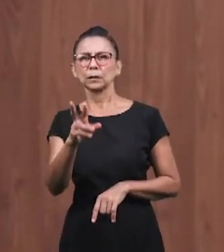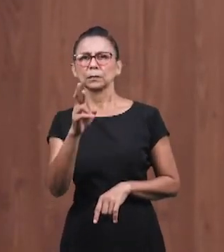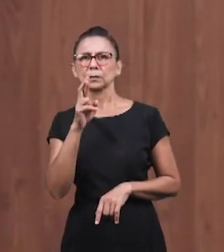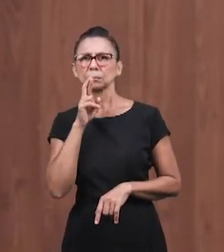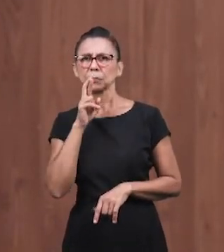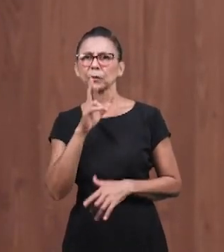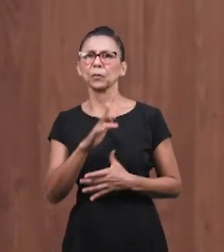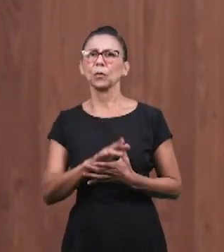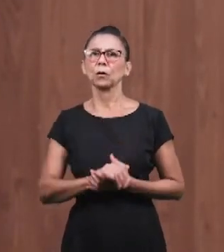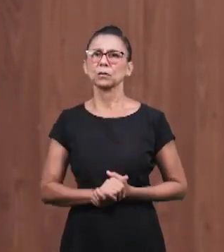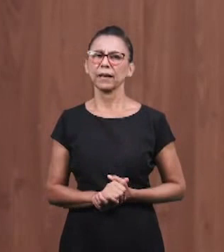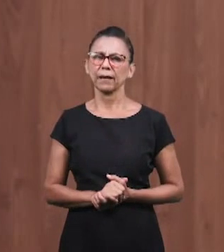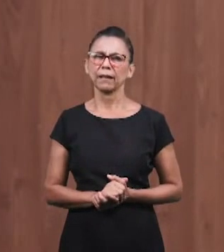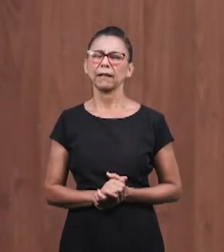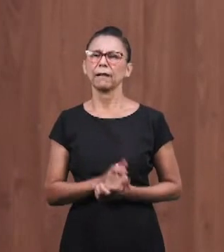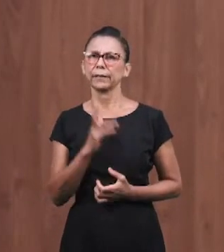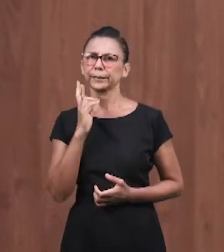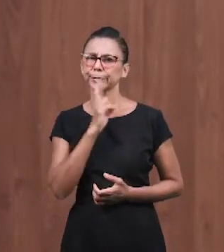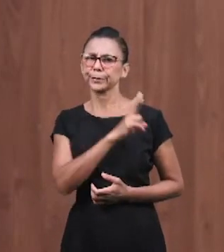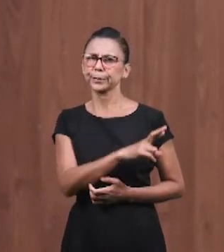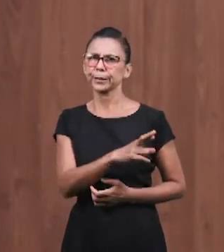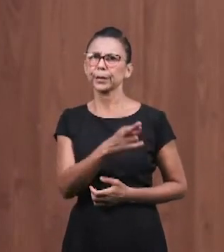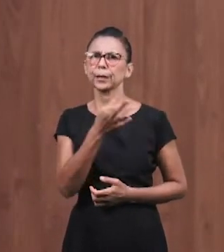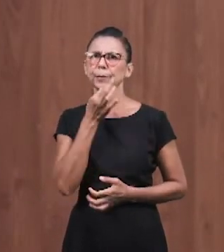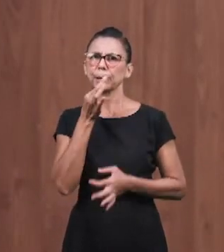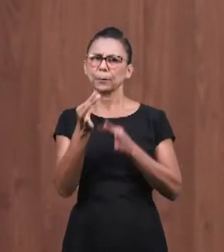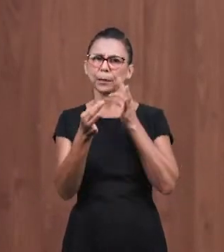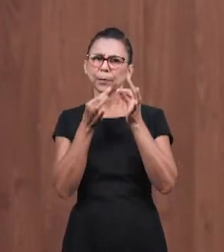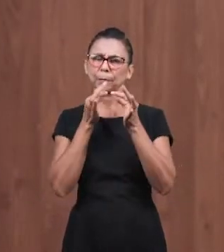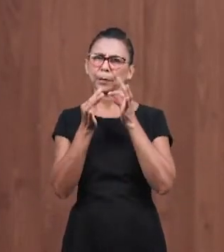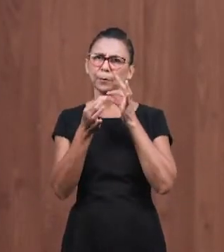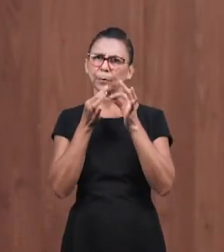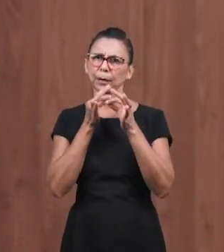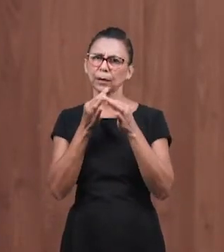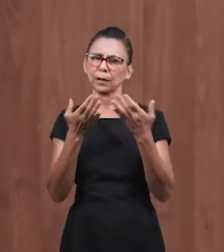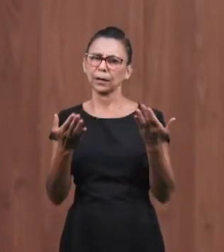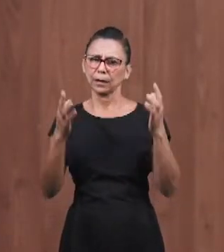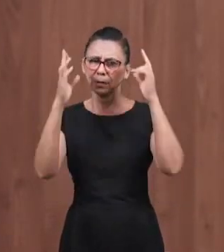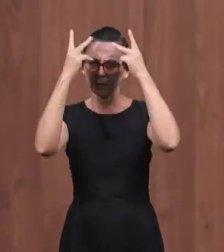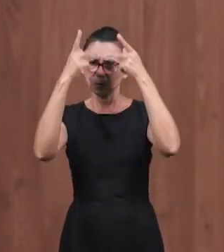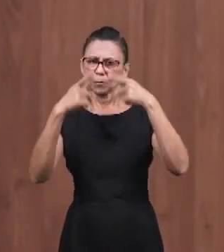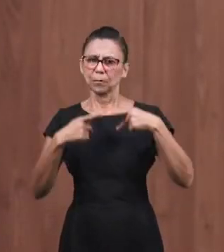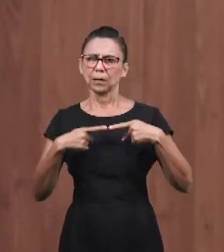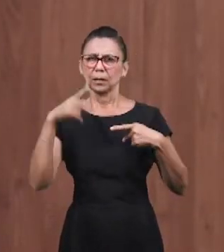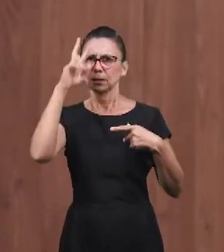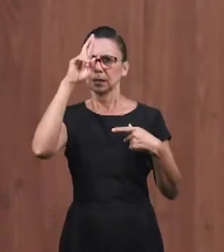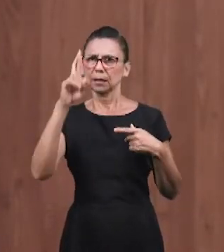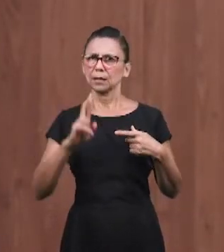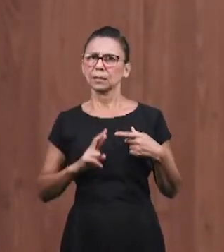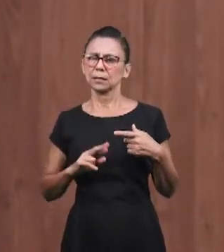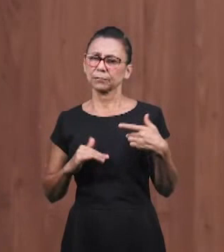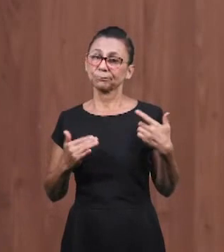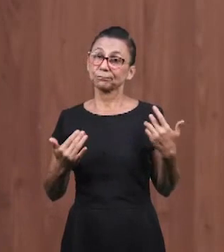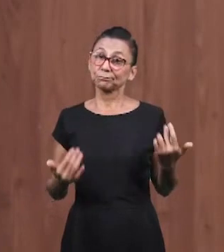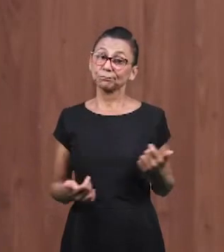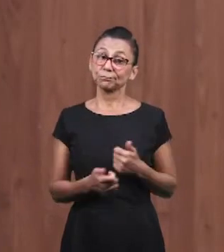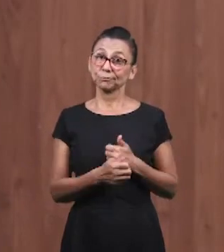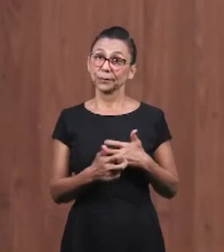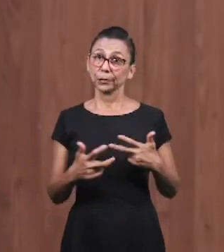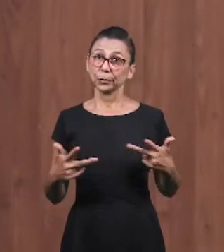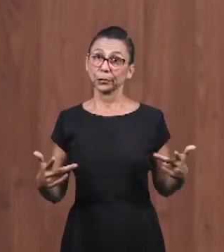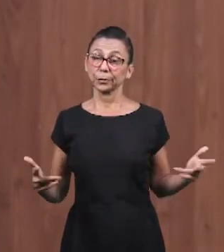da religião, né? Esses argumentos que se baseiam exatamente na razão humana, que são